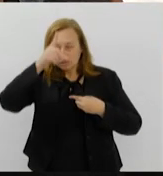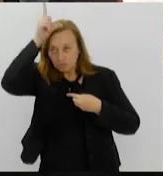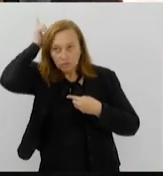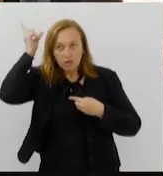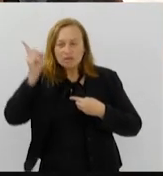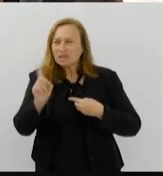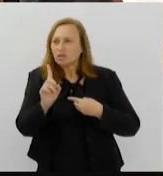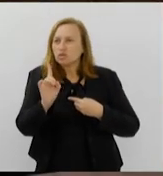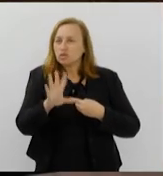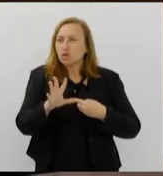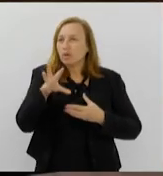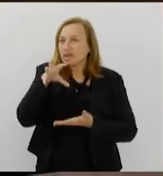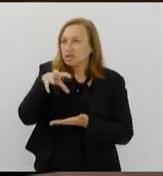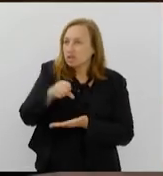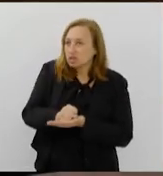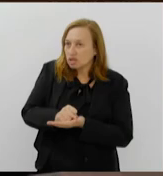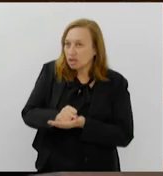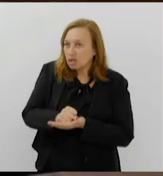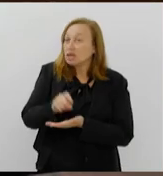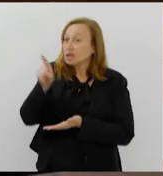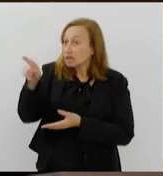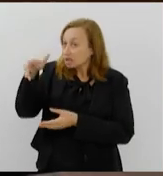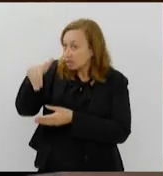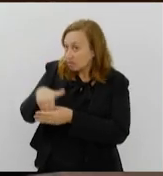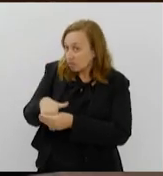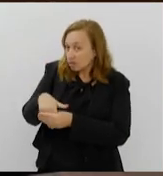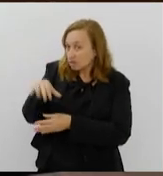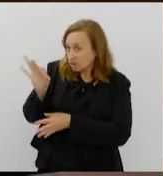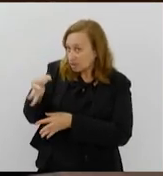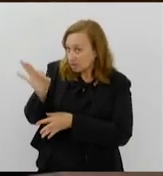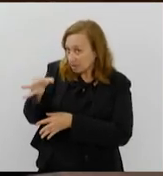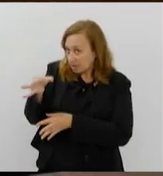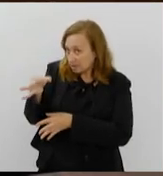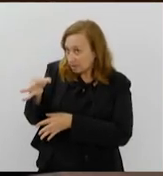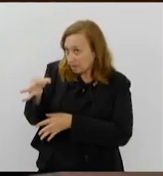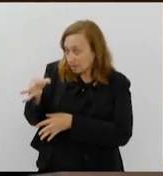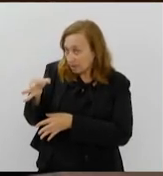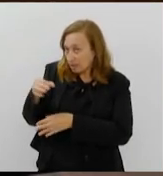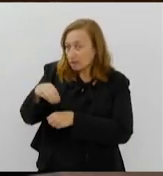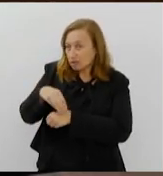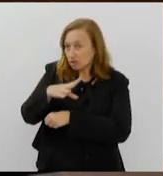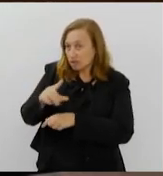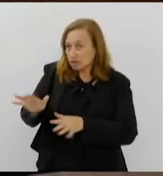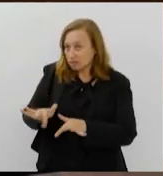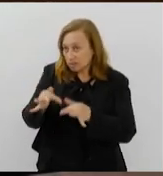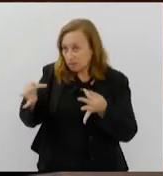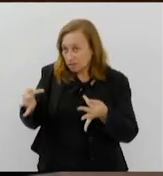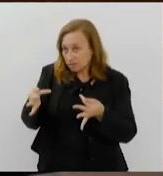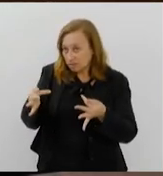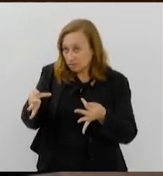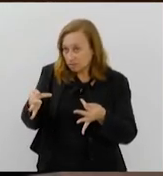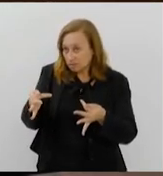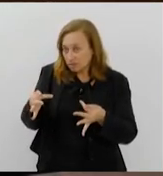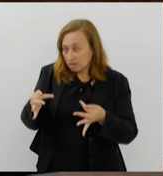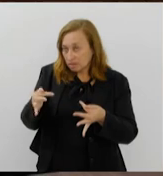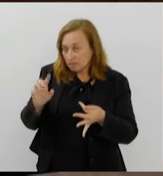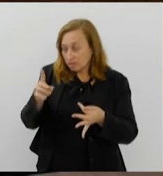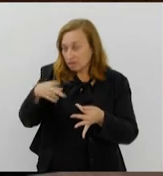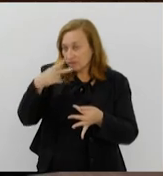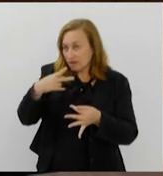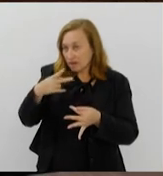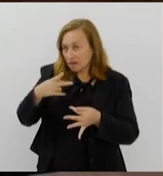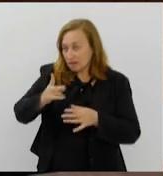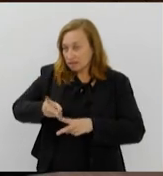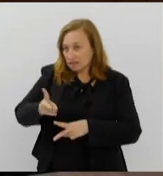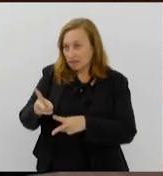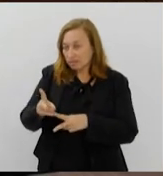é só para registrar que, como esse voto está certo pela indicação simples, e para não ficar falando toda hora e